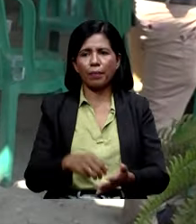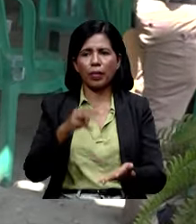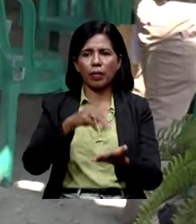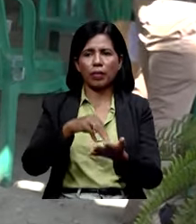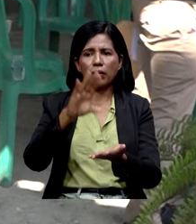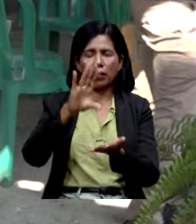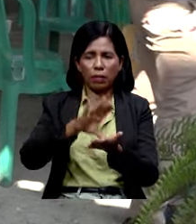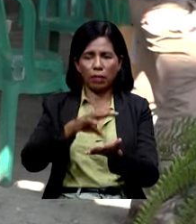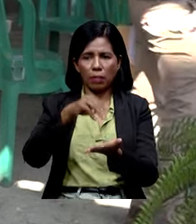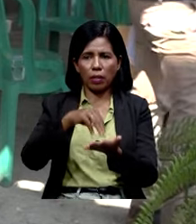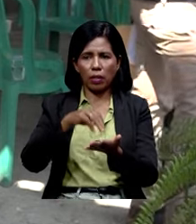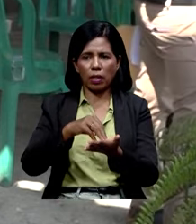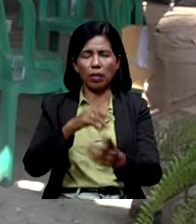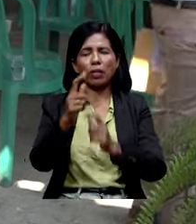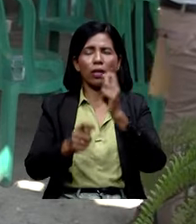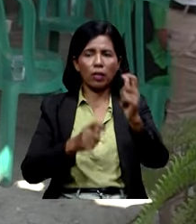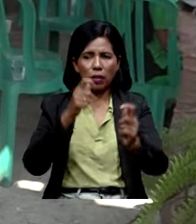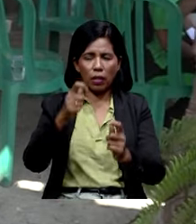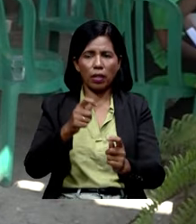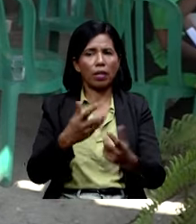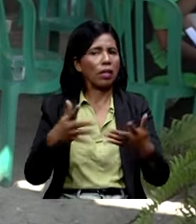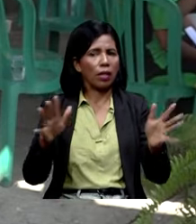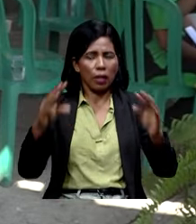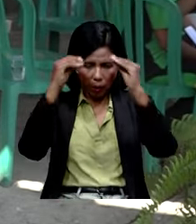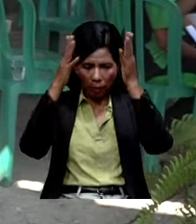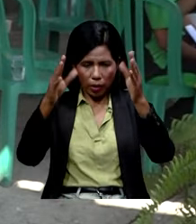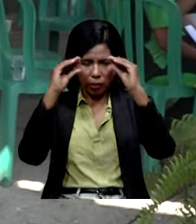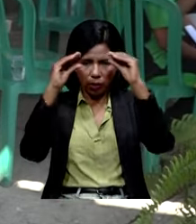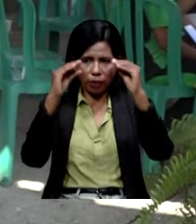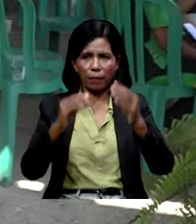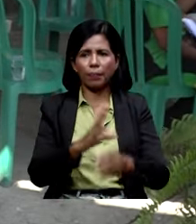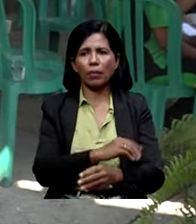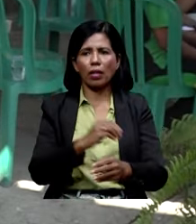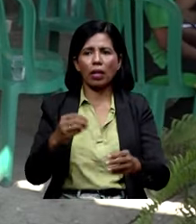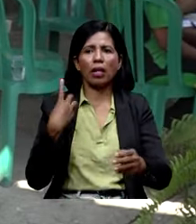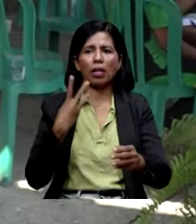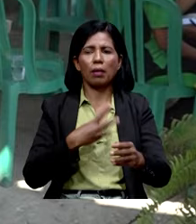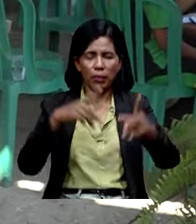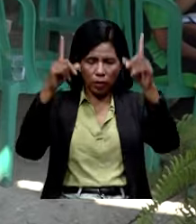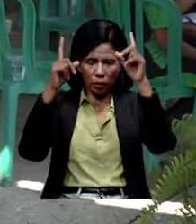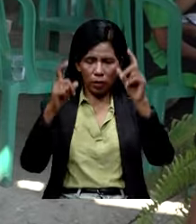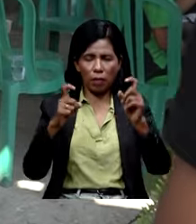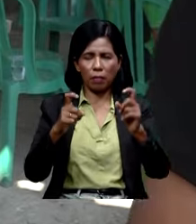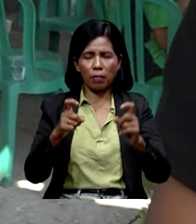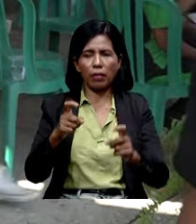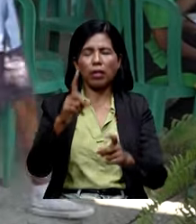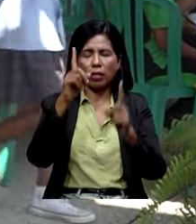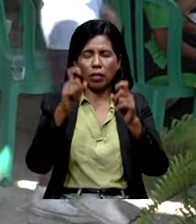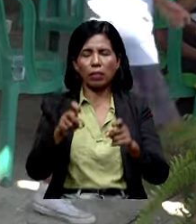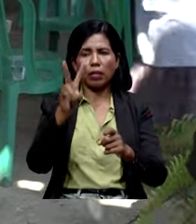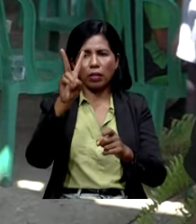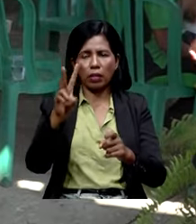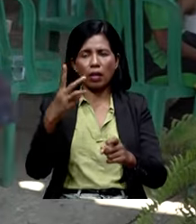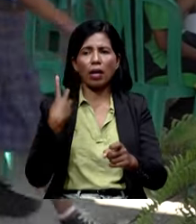ciência tecnologia matéria tecnologia lá é professor para tua nori então foi lá a mim exame segundo período a mim exame filha